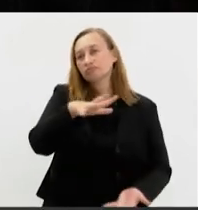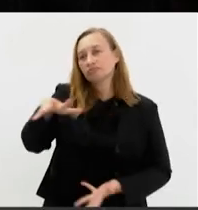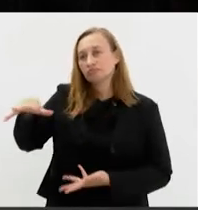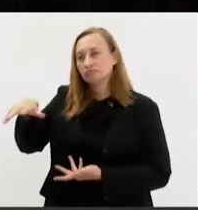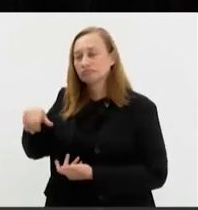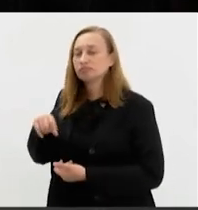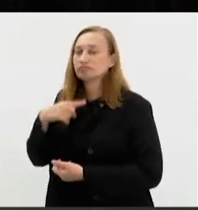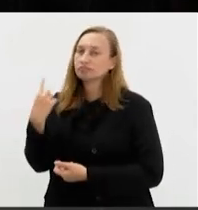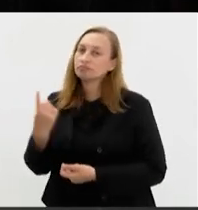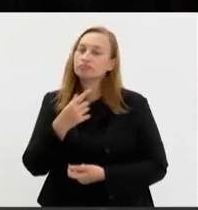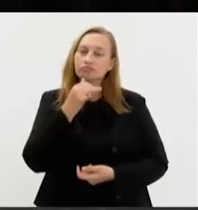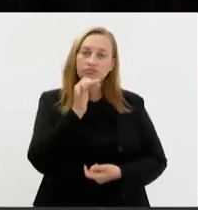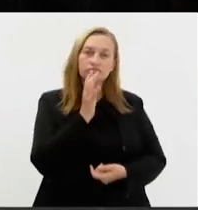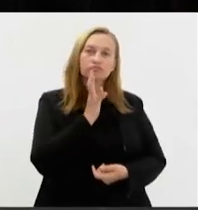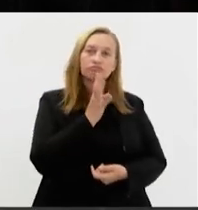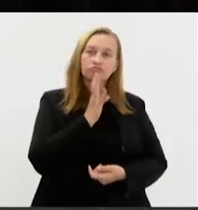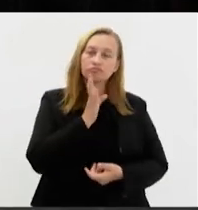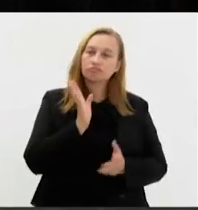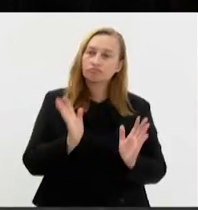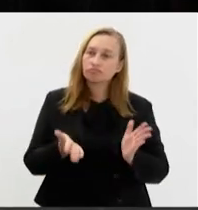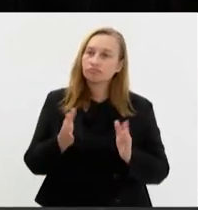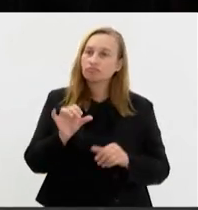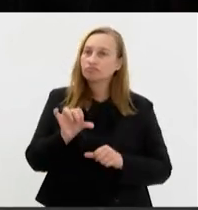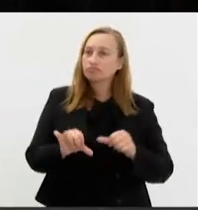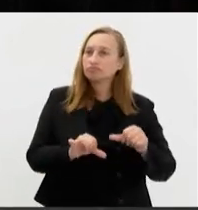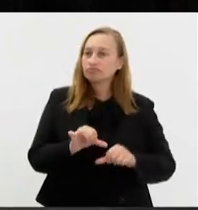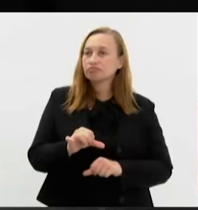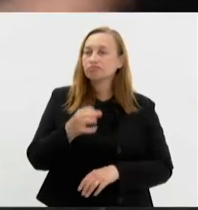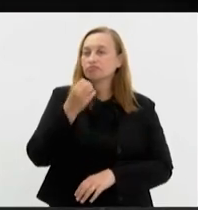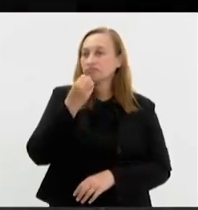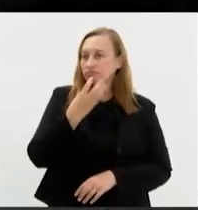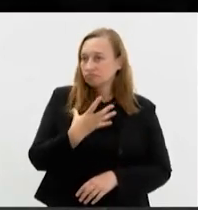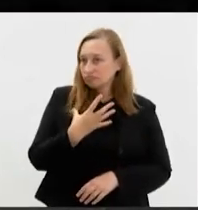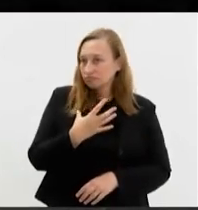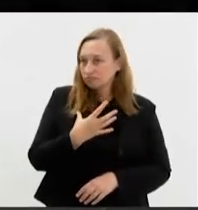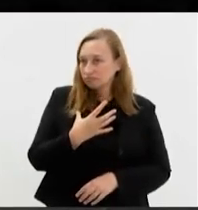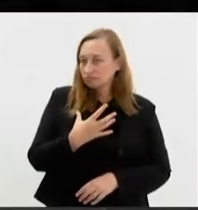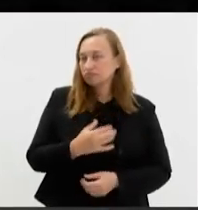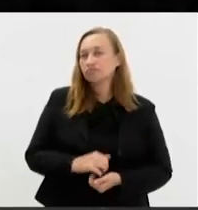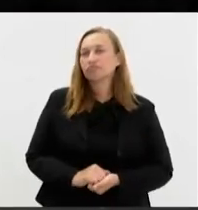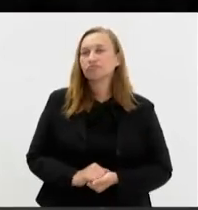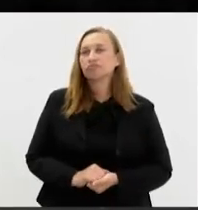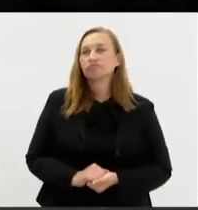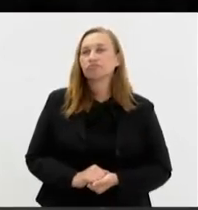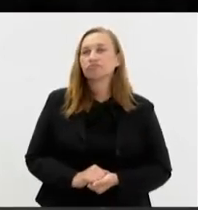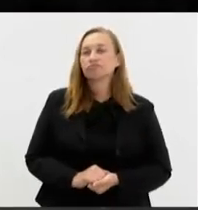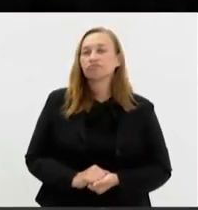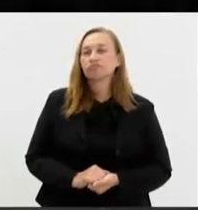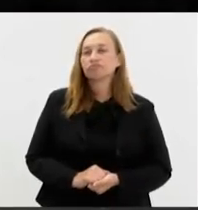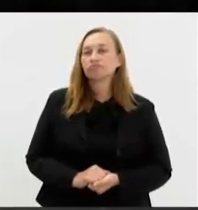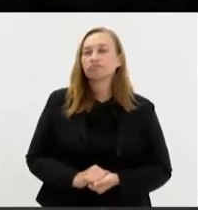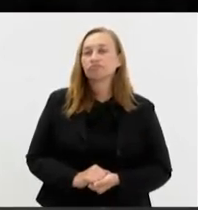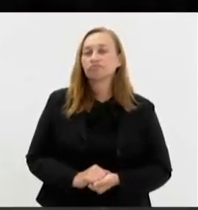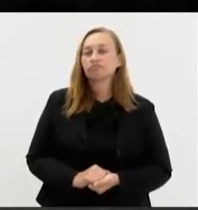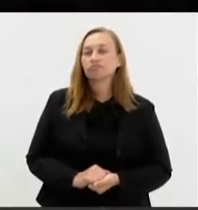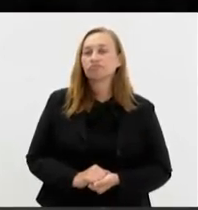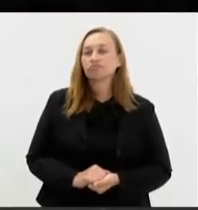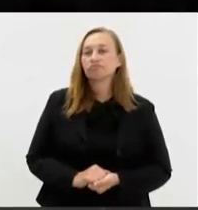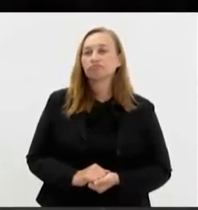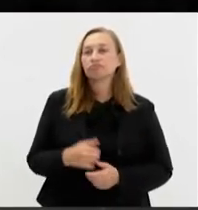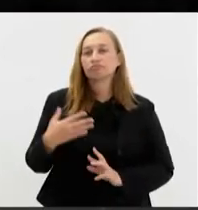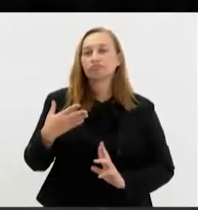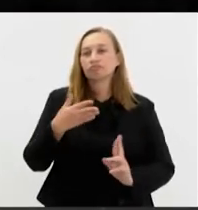conhece hoje mudanças significativas e viscerais eh com no que se